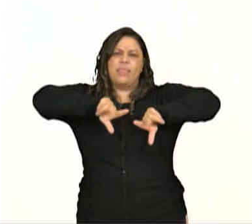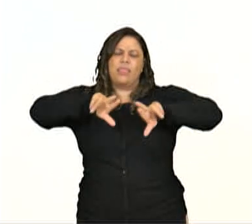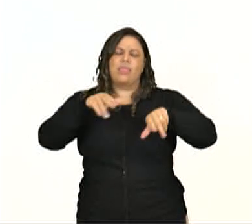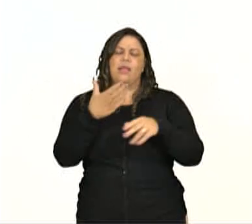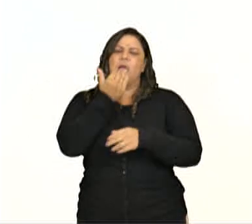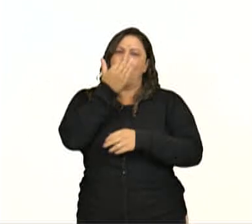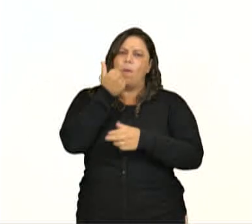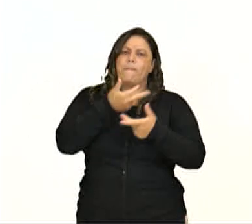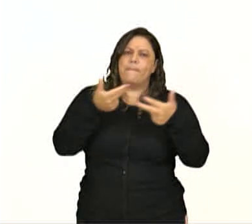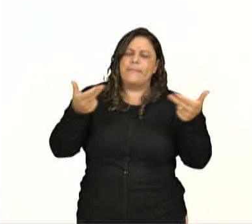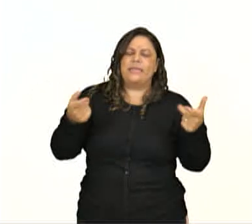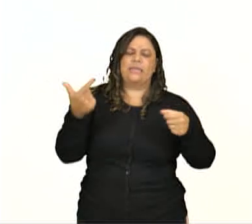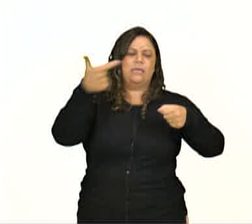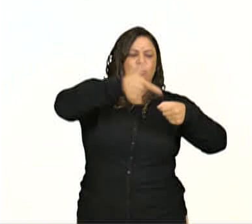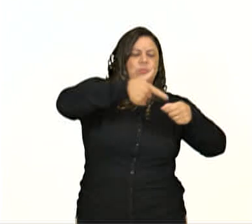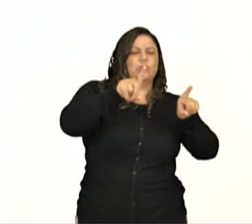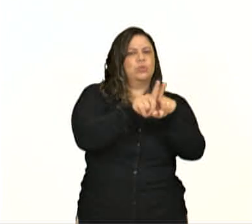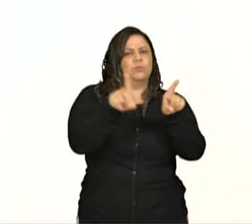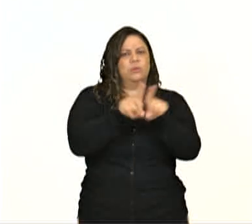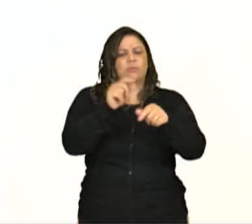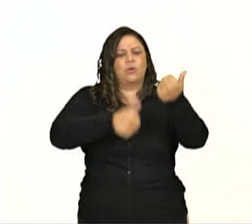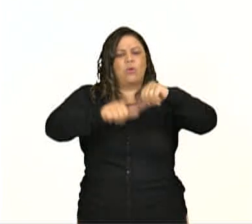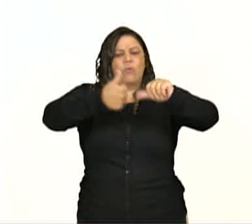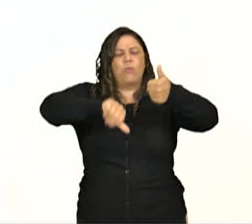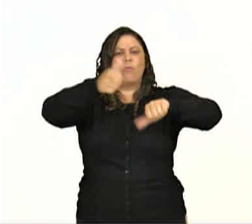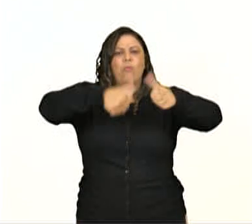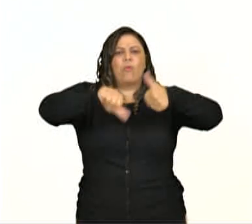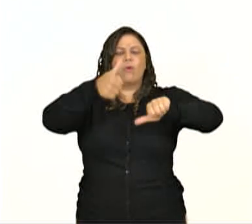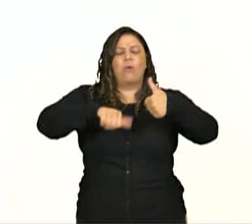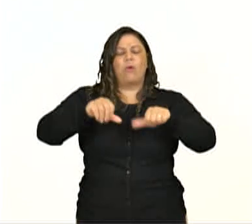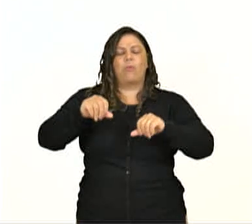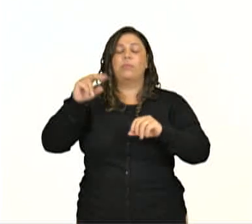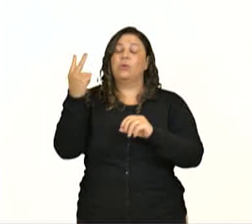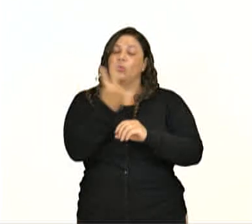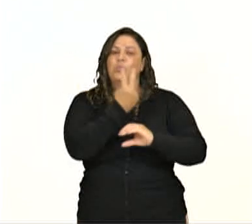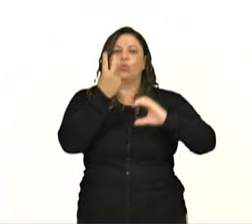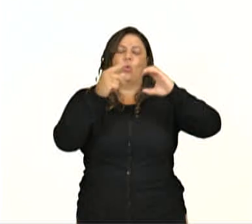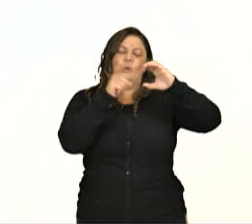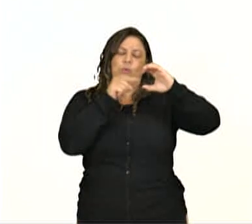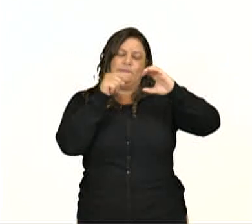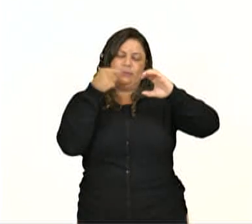Sua fórmula molecular é composta por 2 átomos de carbono, 6 de